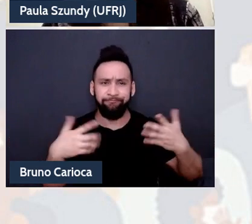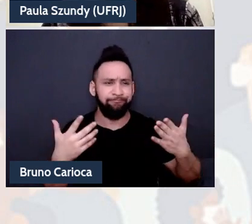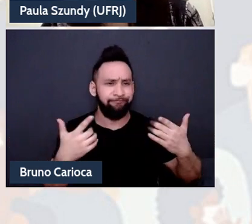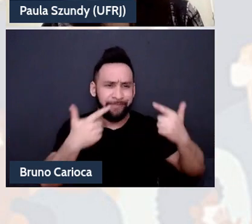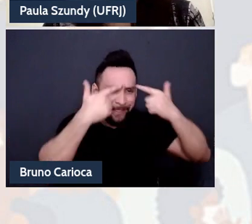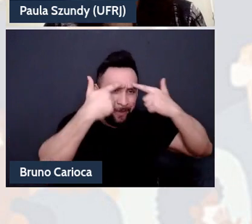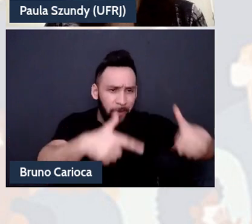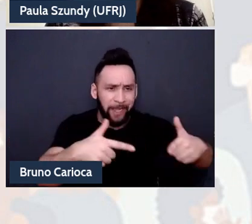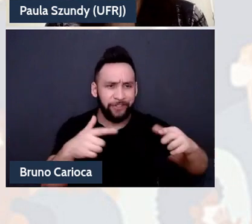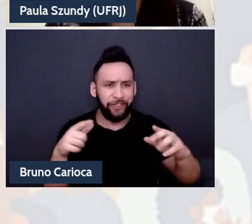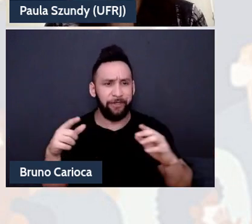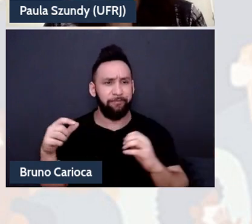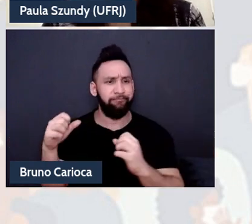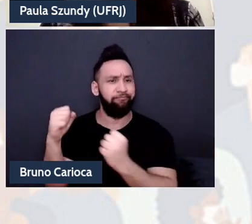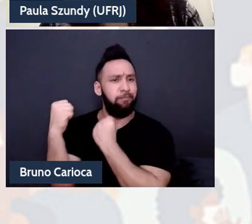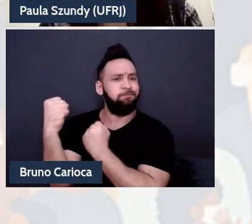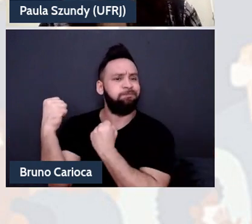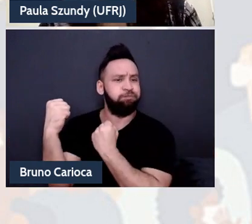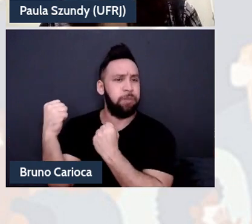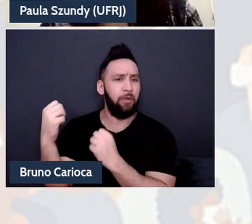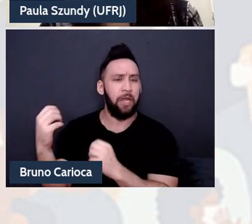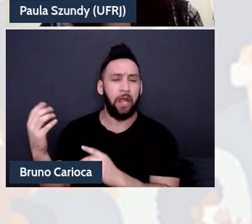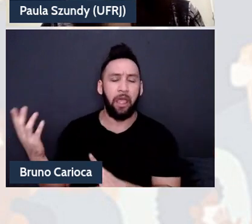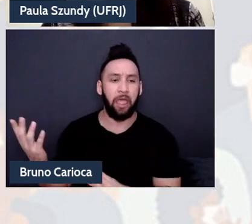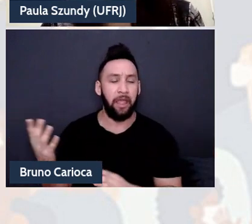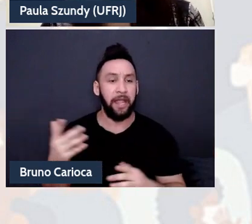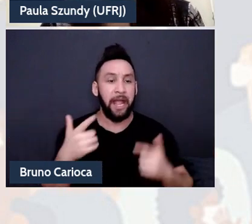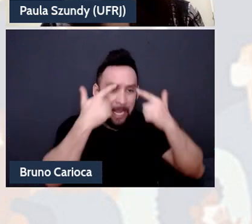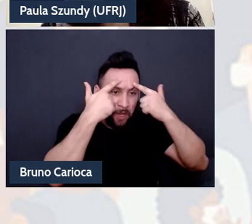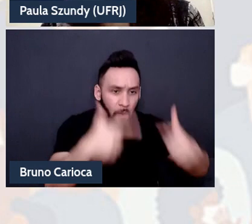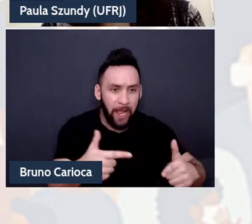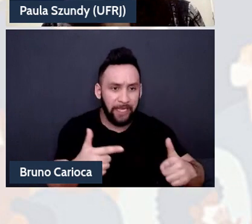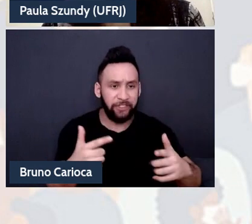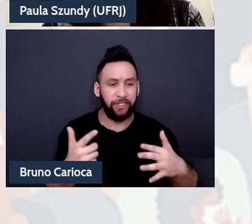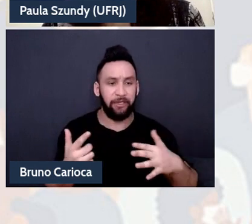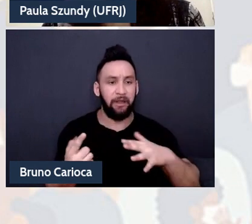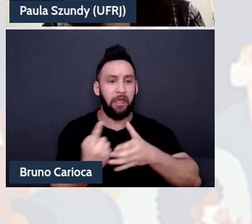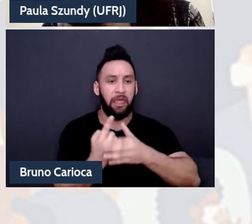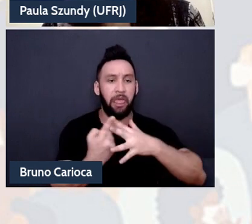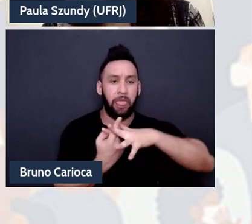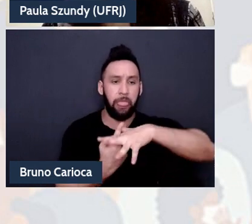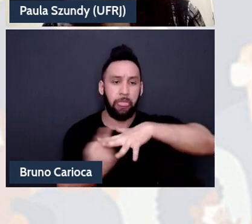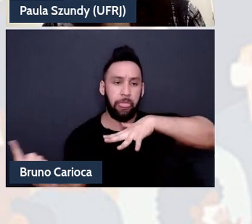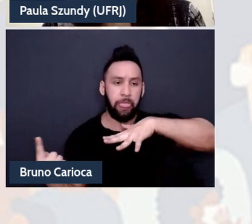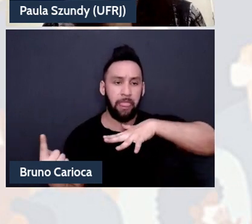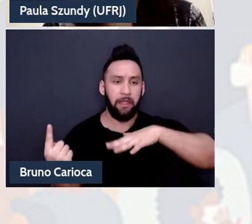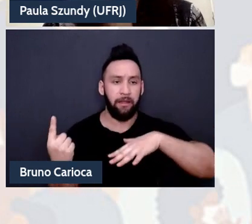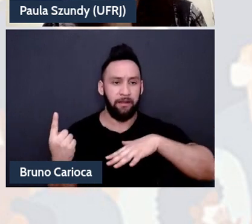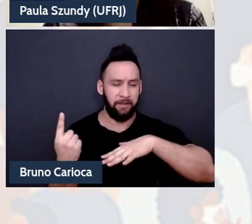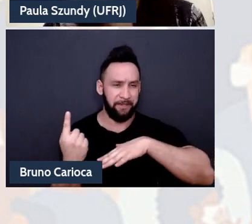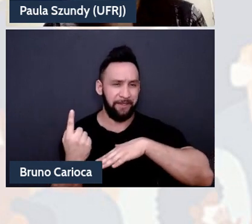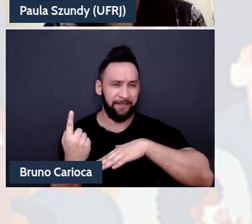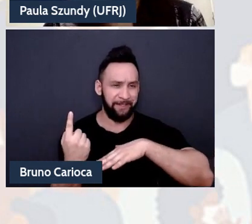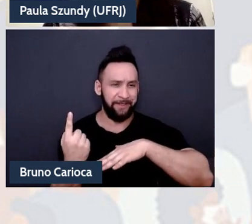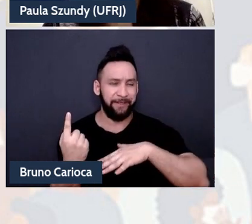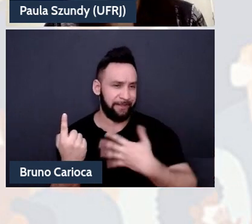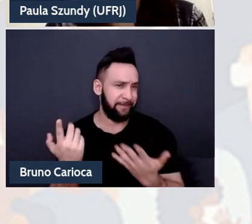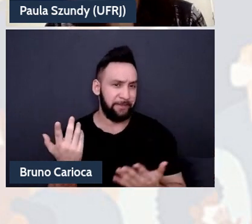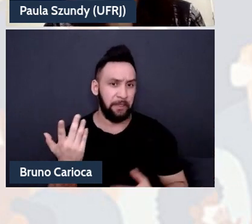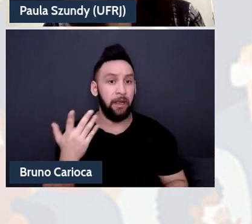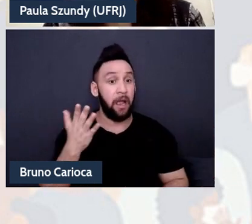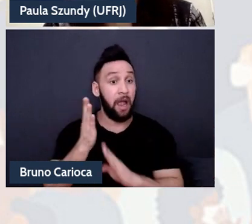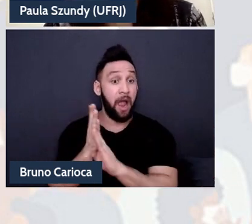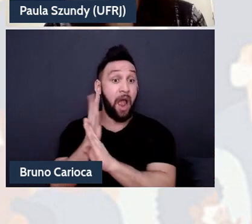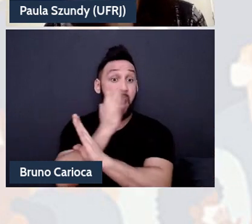poder, linguagem e exclusão, que apareciam mais fortemente no texto da